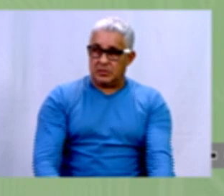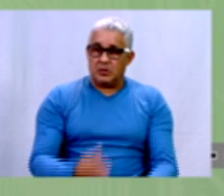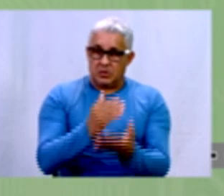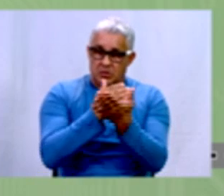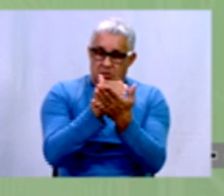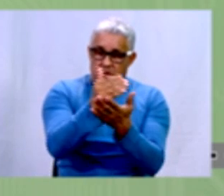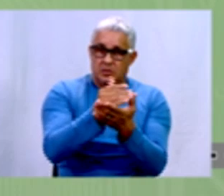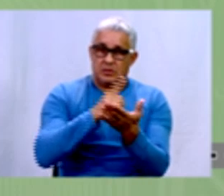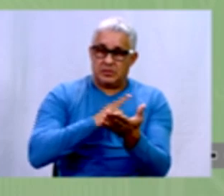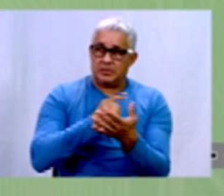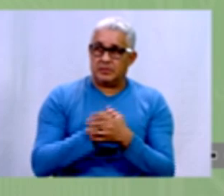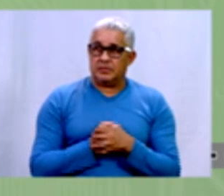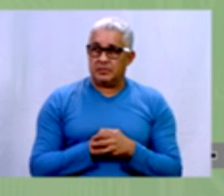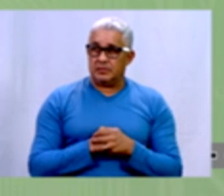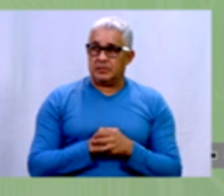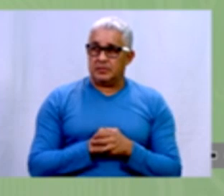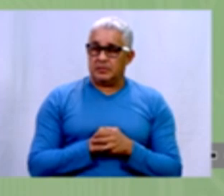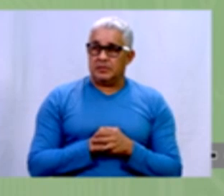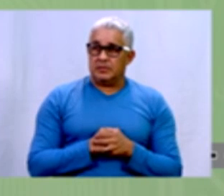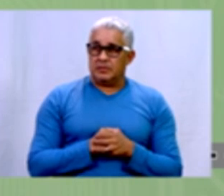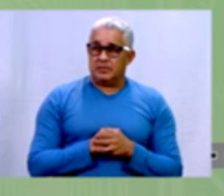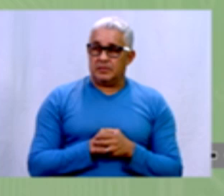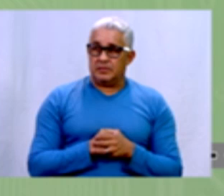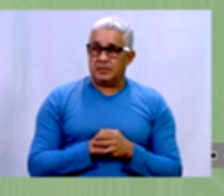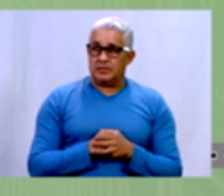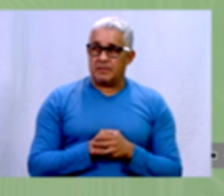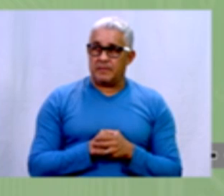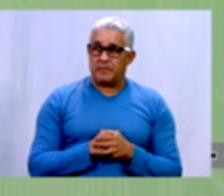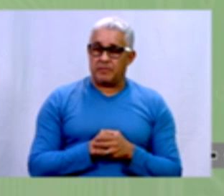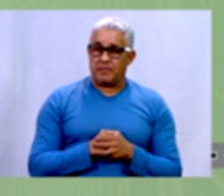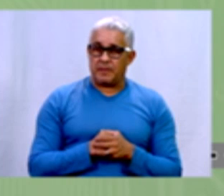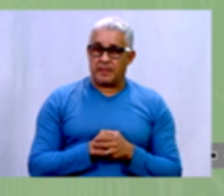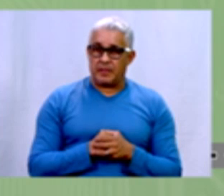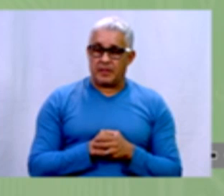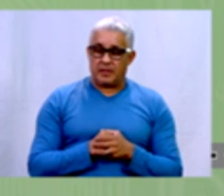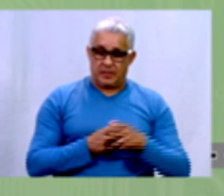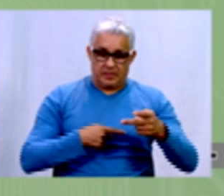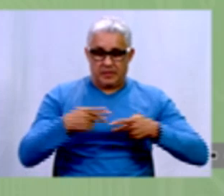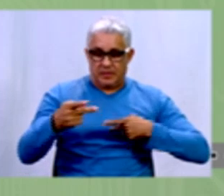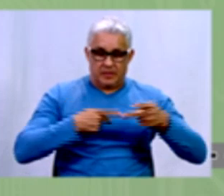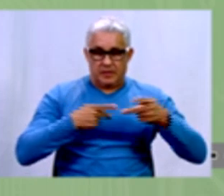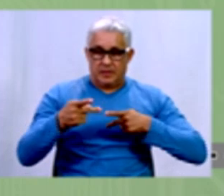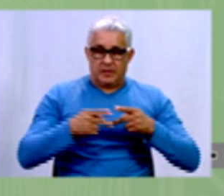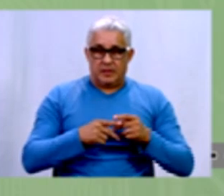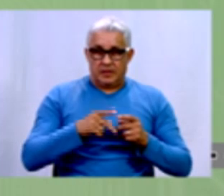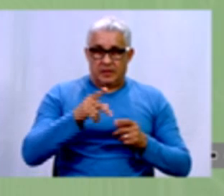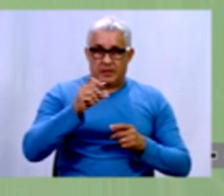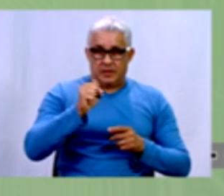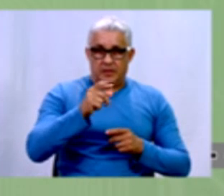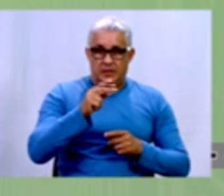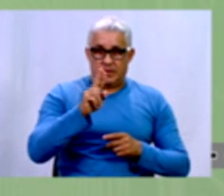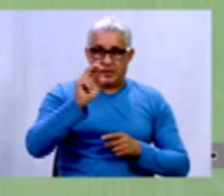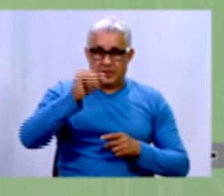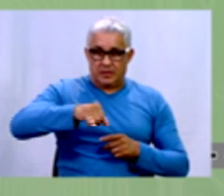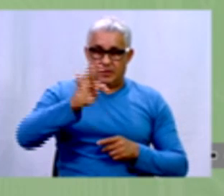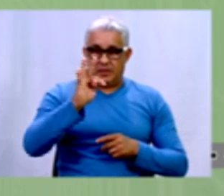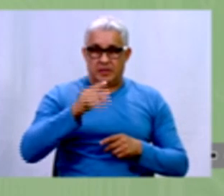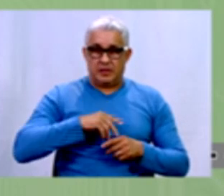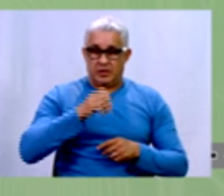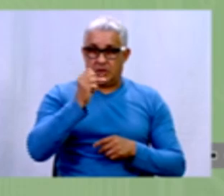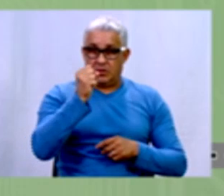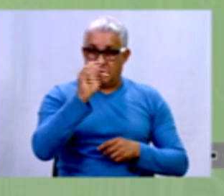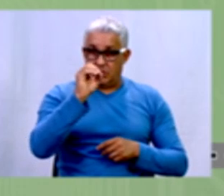inicial, nós temos aqui que o projeto estimado para o sprint seria de 800